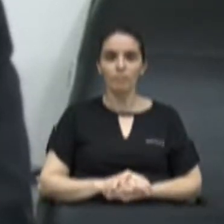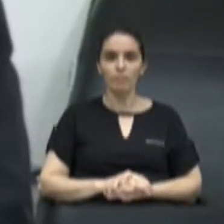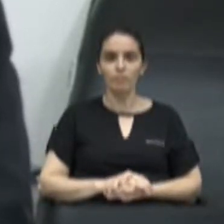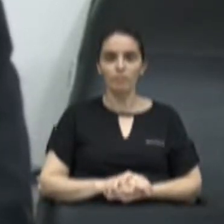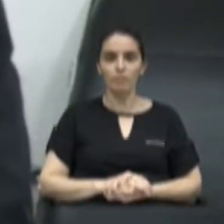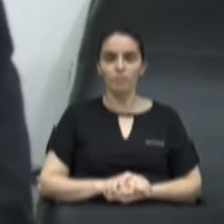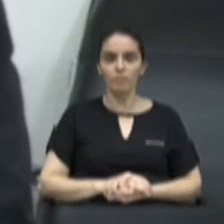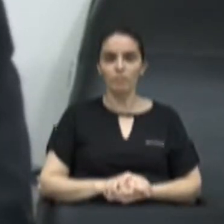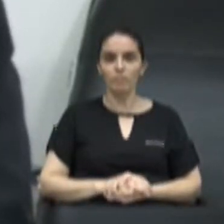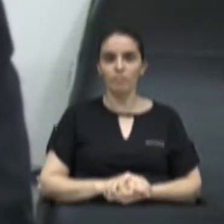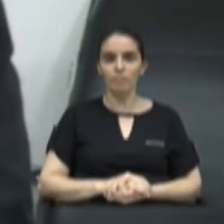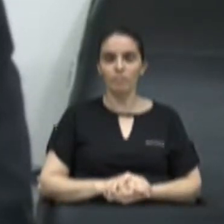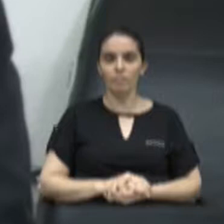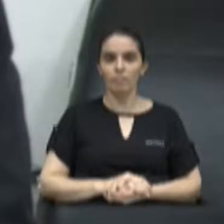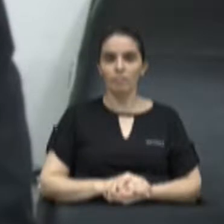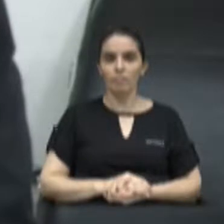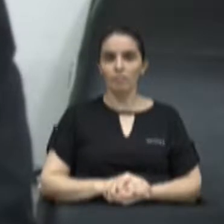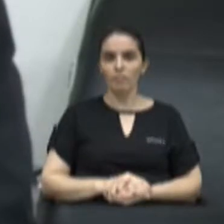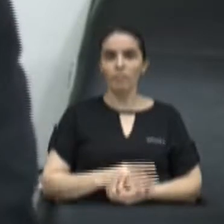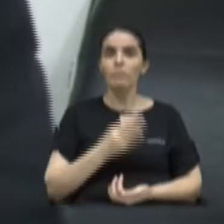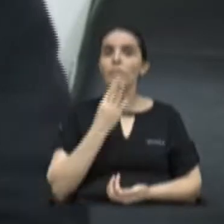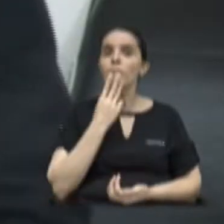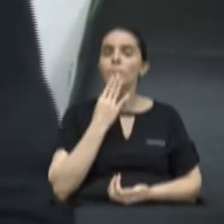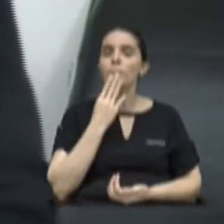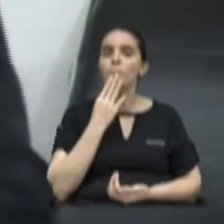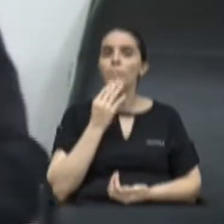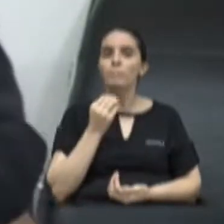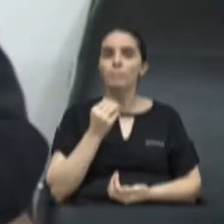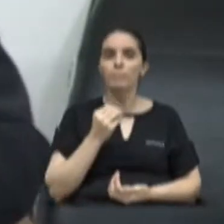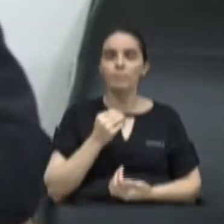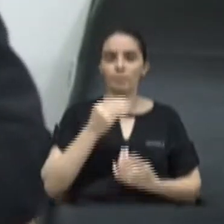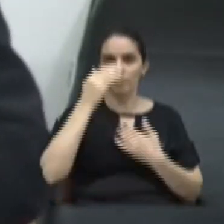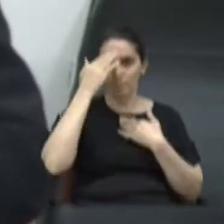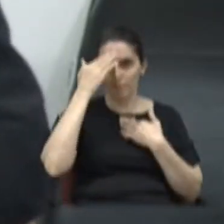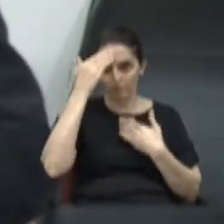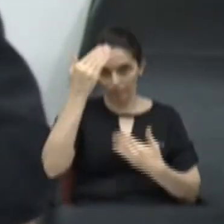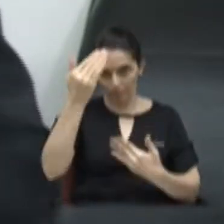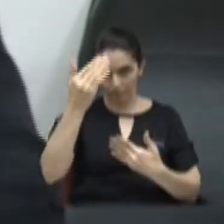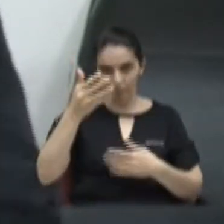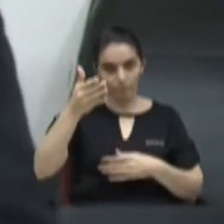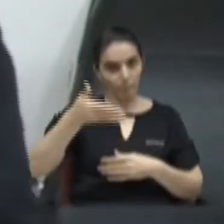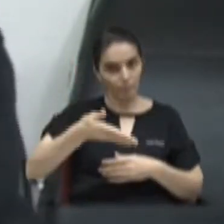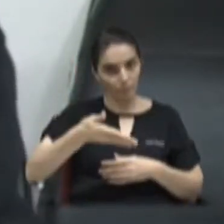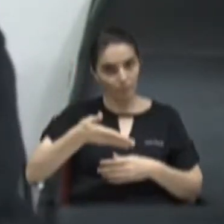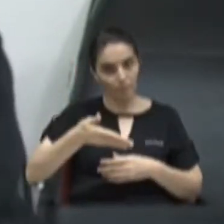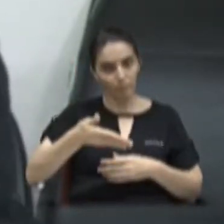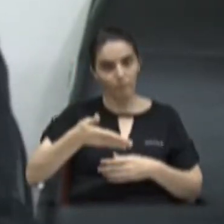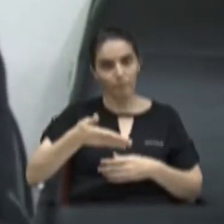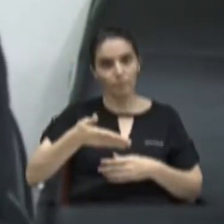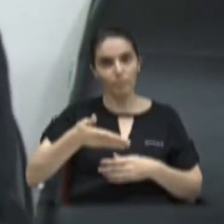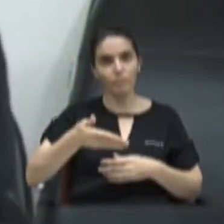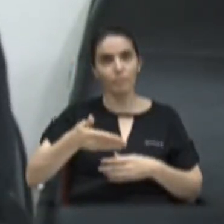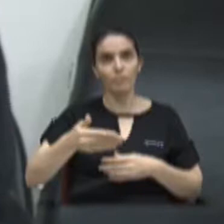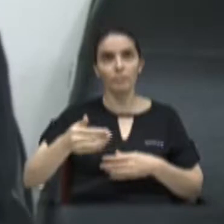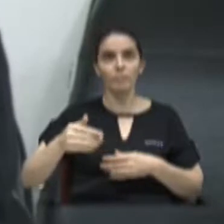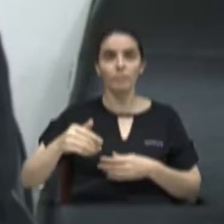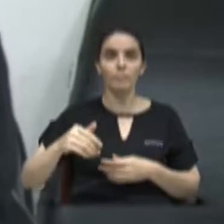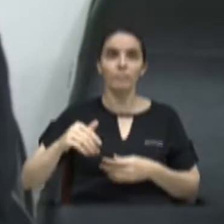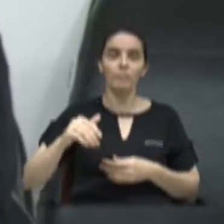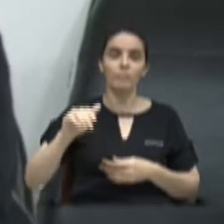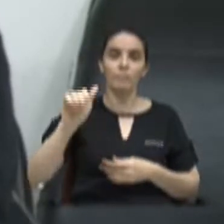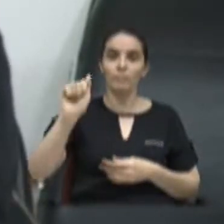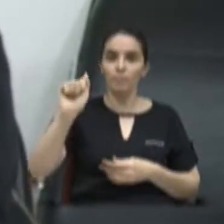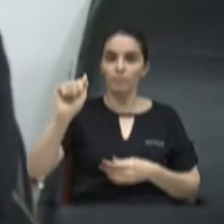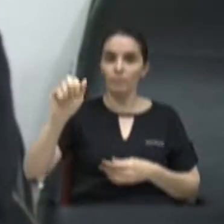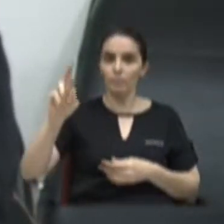E eu fico até agradecido à presença hoje nesta casa da agência reguladora